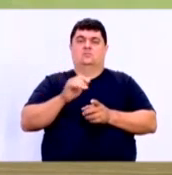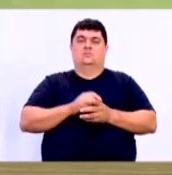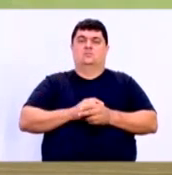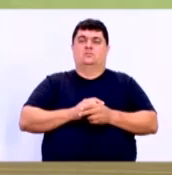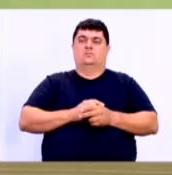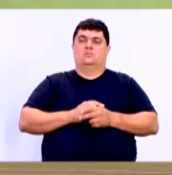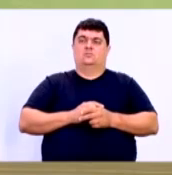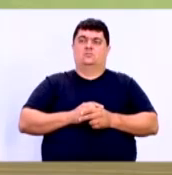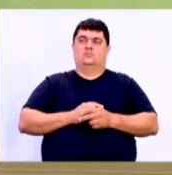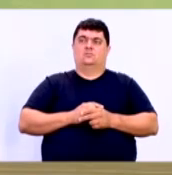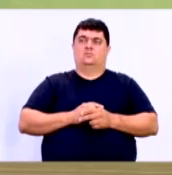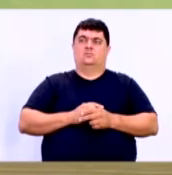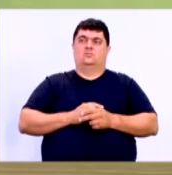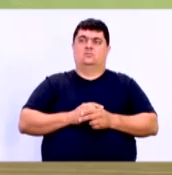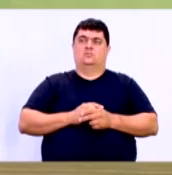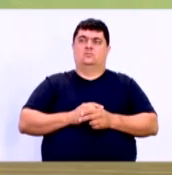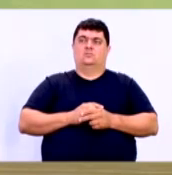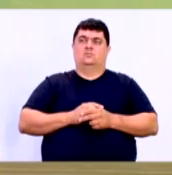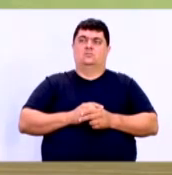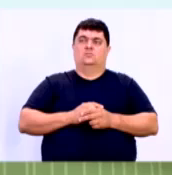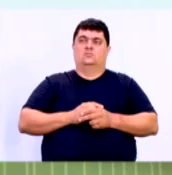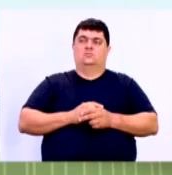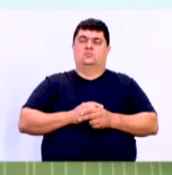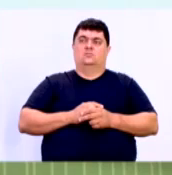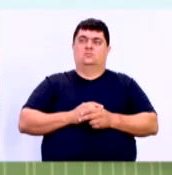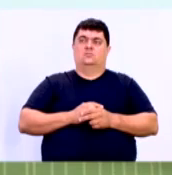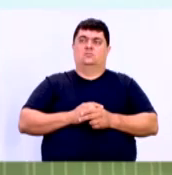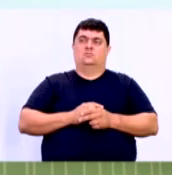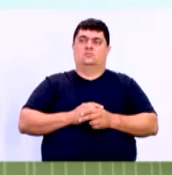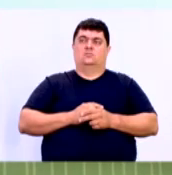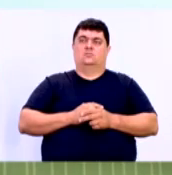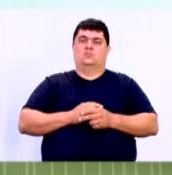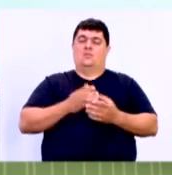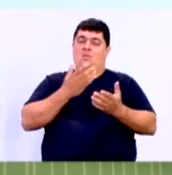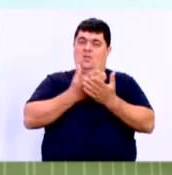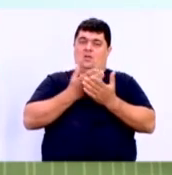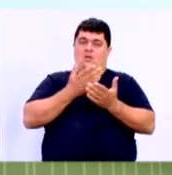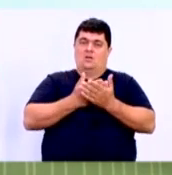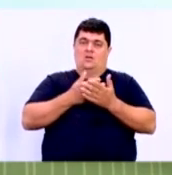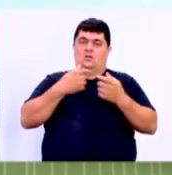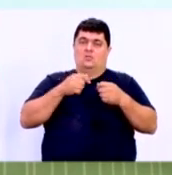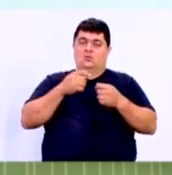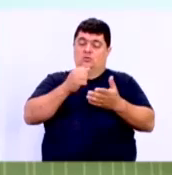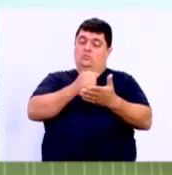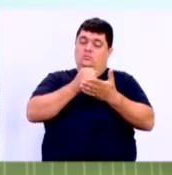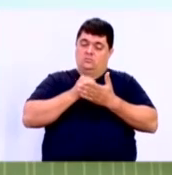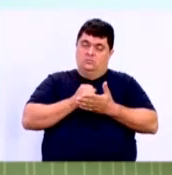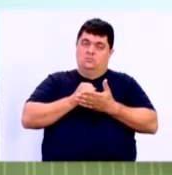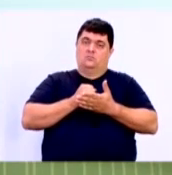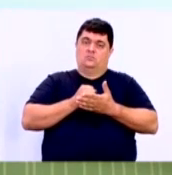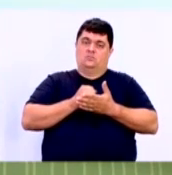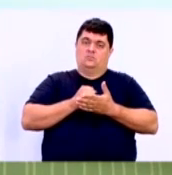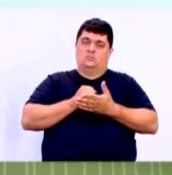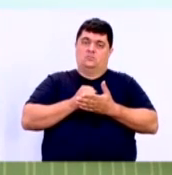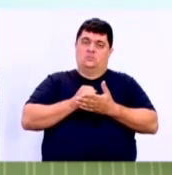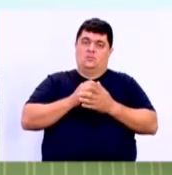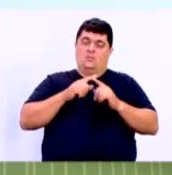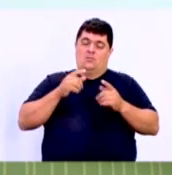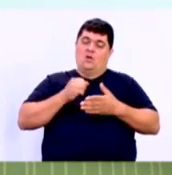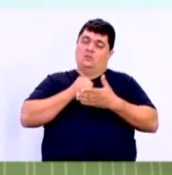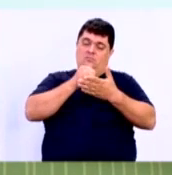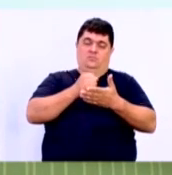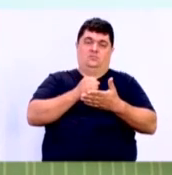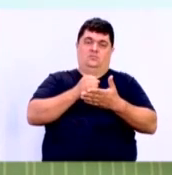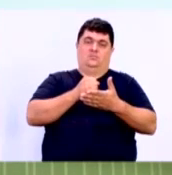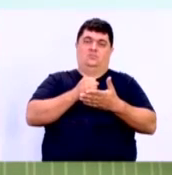sua compreensão. É isso aí, rapaziada. Essa aula eu preciso da ajuda de vocês, mais do que vocês precisam da minha